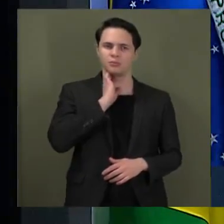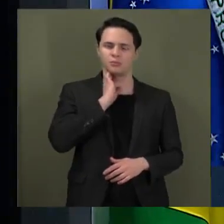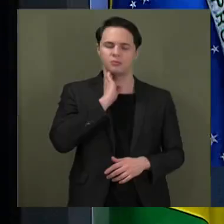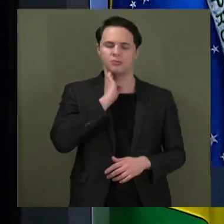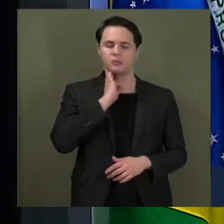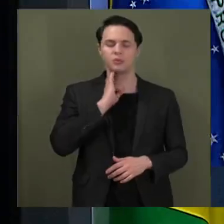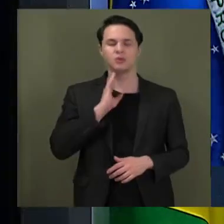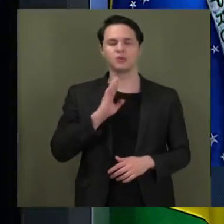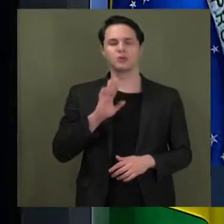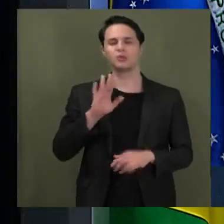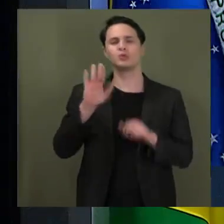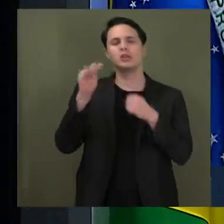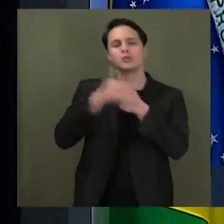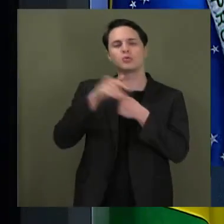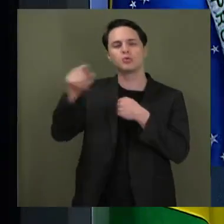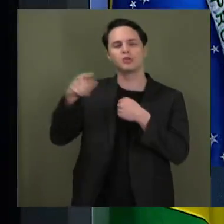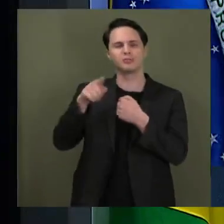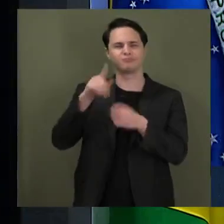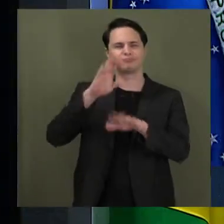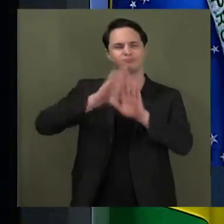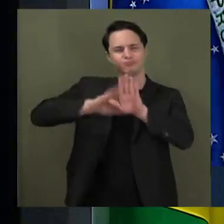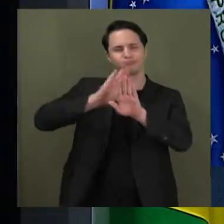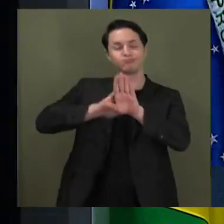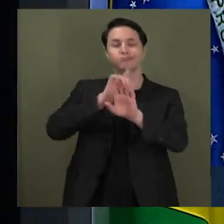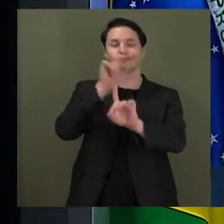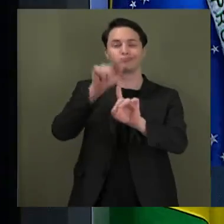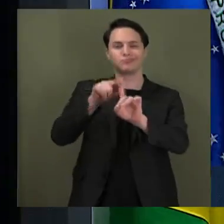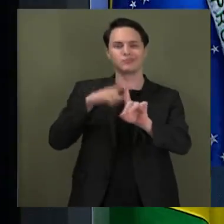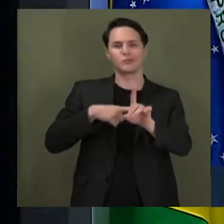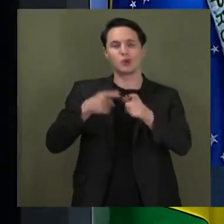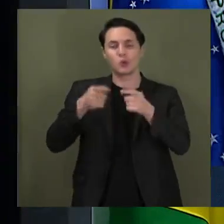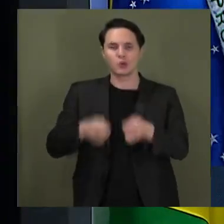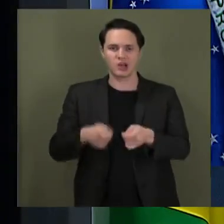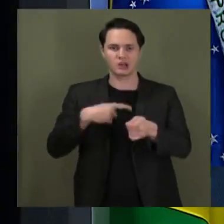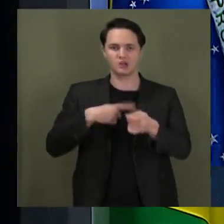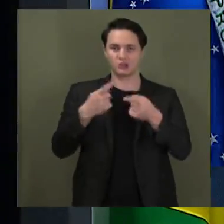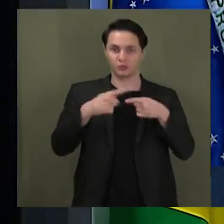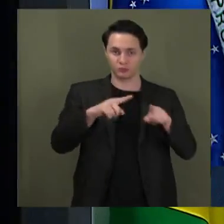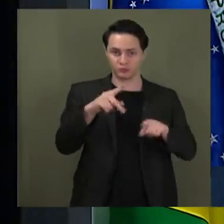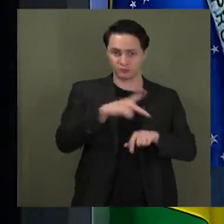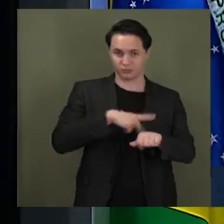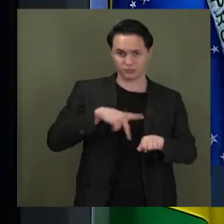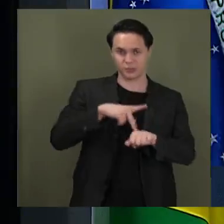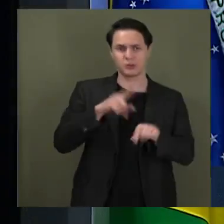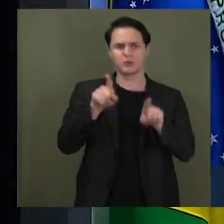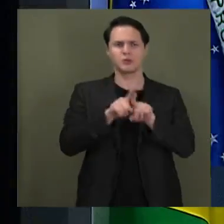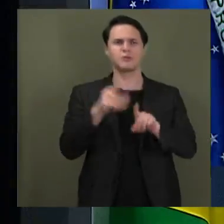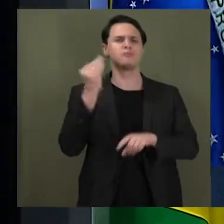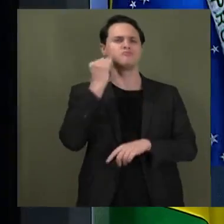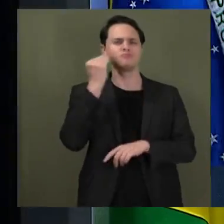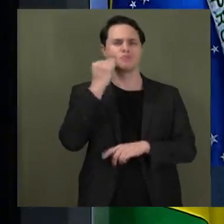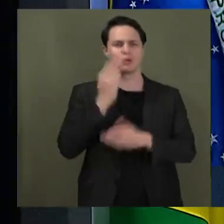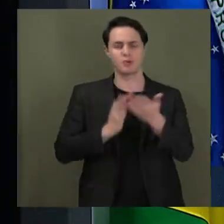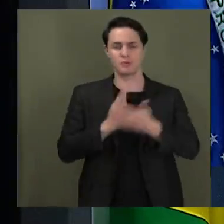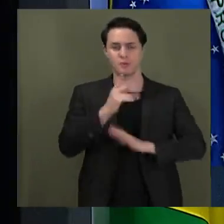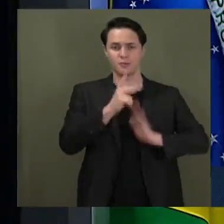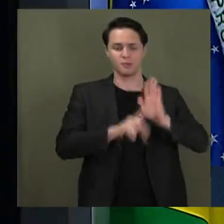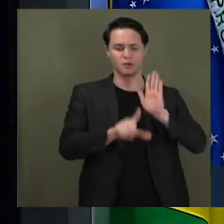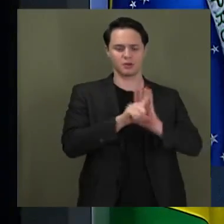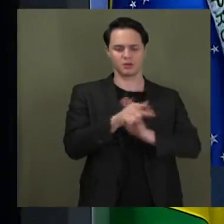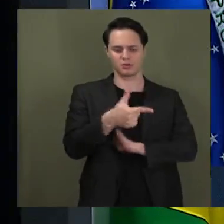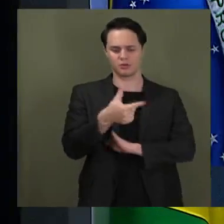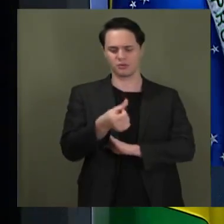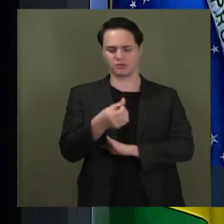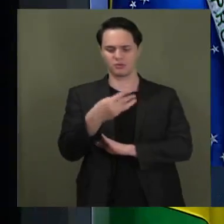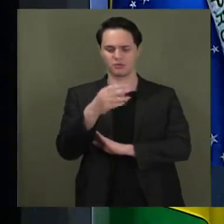censurar todas as forças conservadoras desse país. Tentaram também aprovar o PL 2630, mais